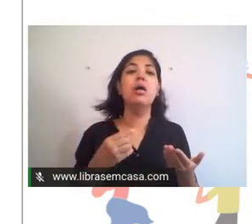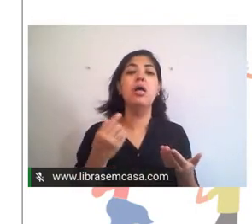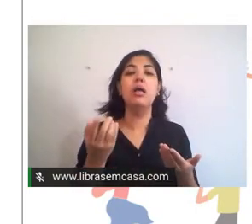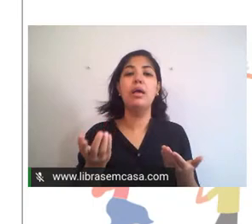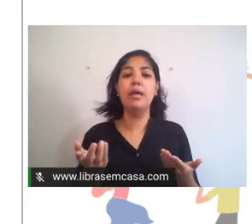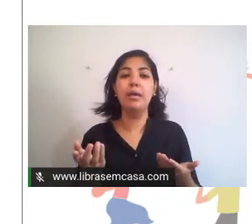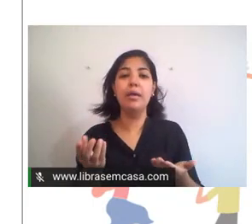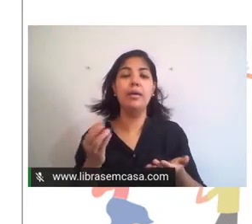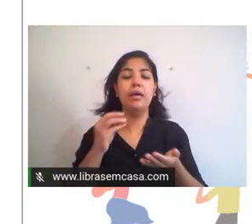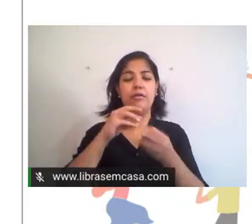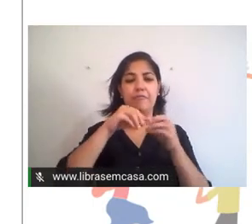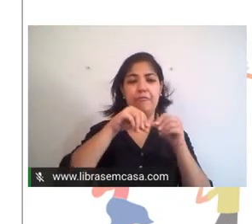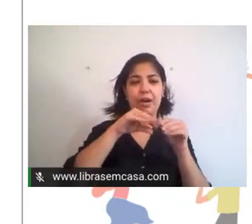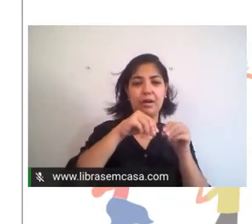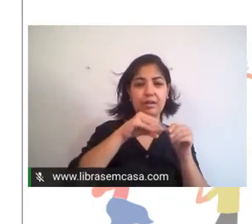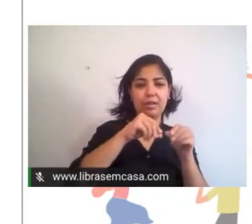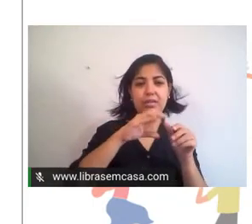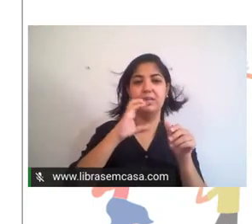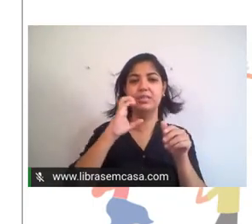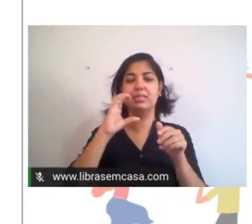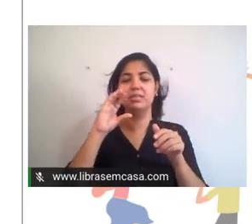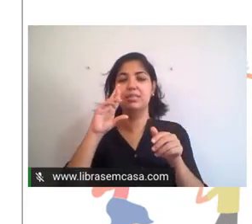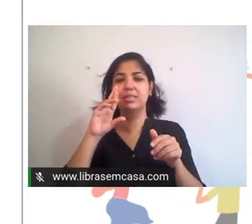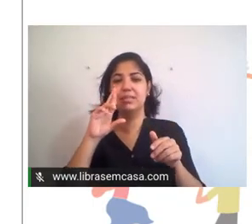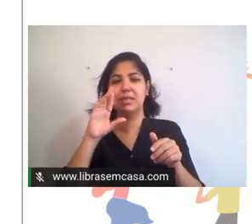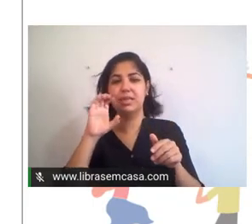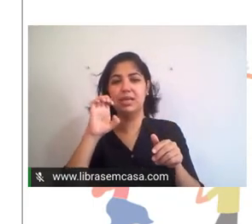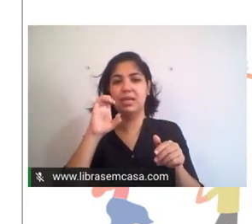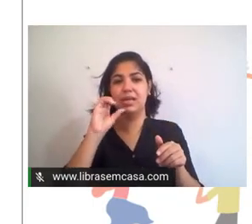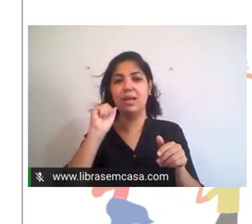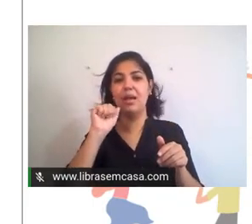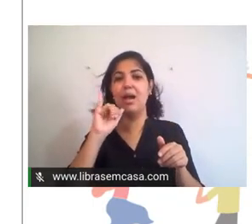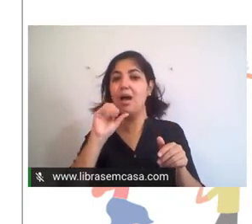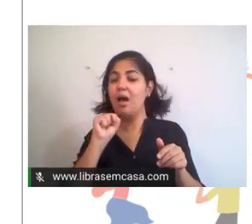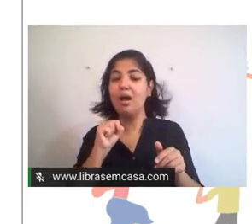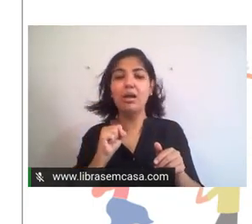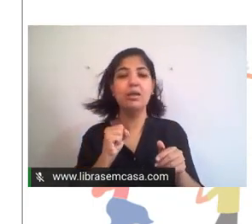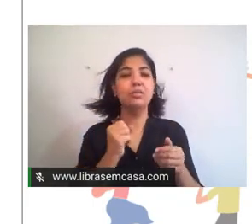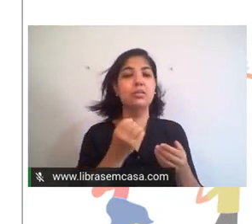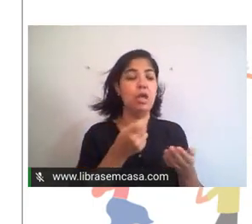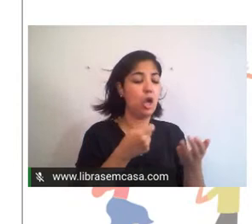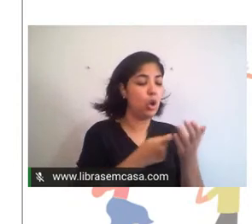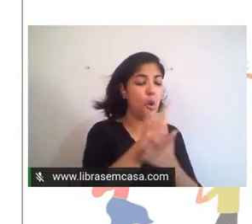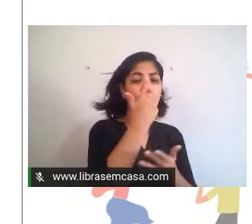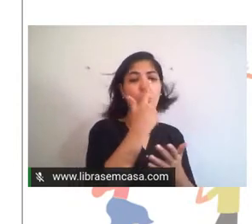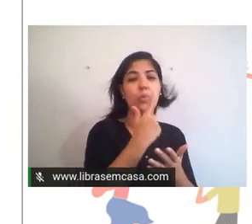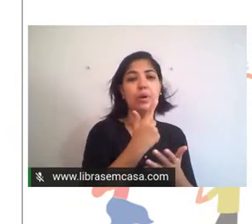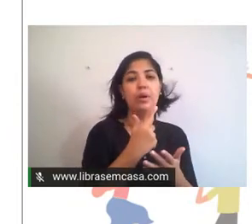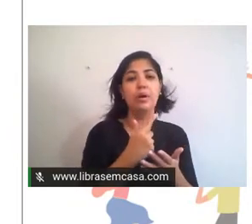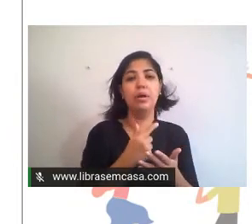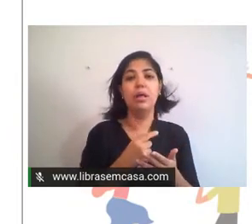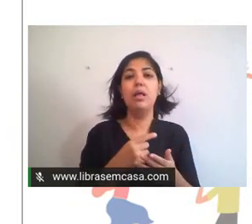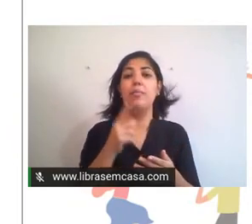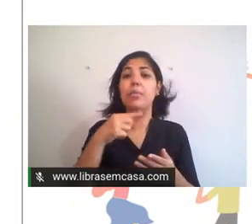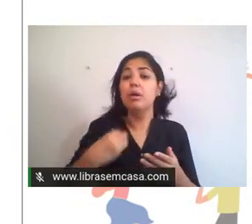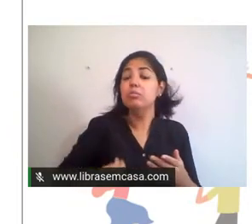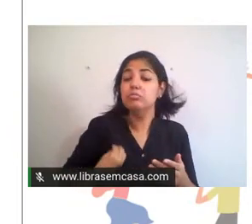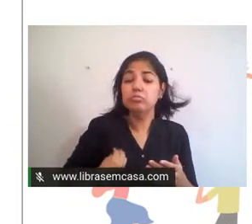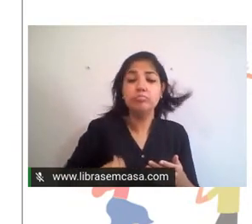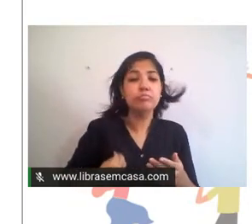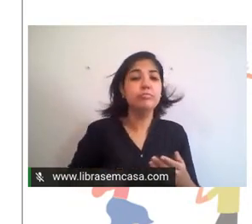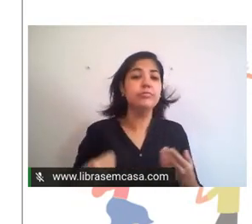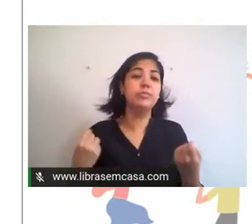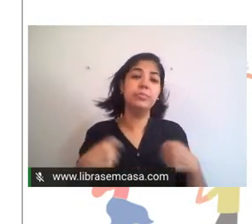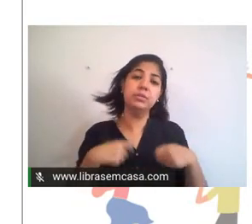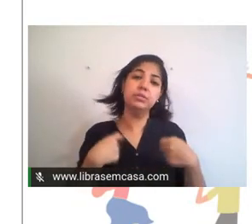os farináceos, e isso é, logicamente, uma estratégia de sobrevivência dessas famílias, né? O que o